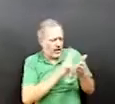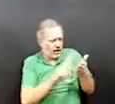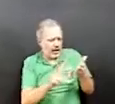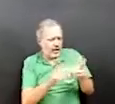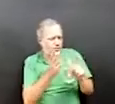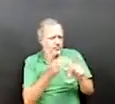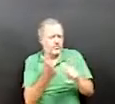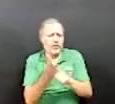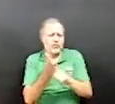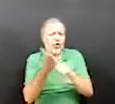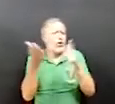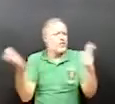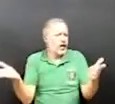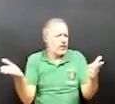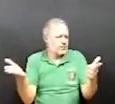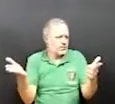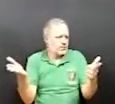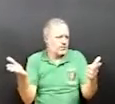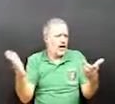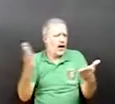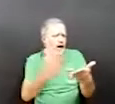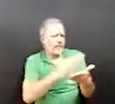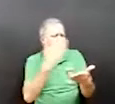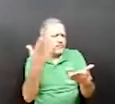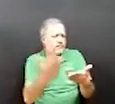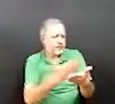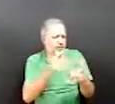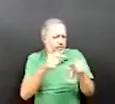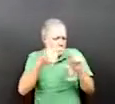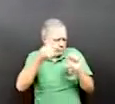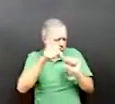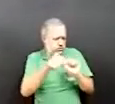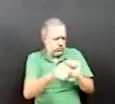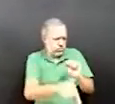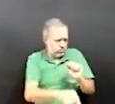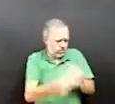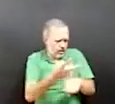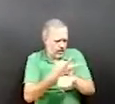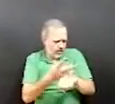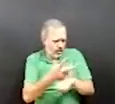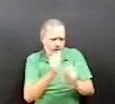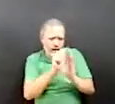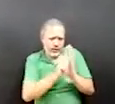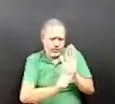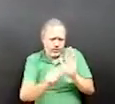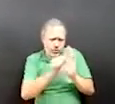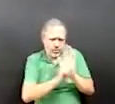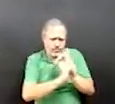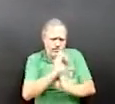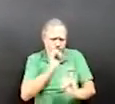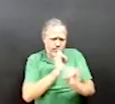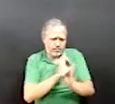jornal, vai ler uma revista do setor que te interessa, mas mergulhe, vá buscar artigos na internet, nas outras faculdades, faça